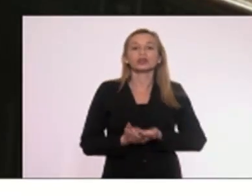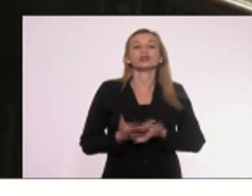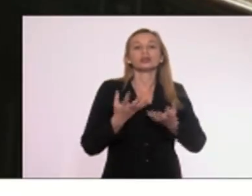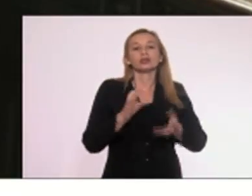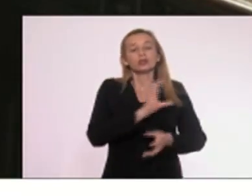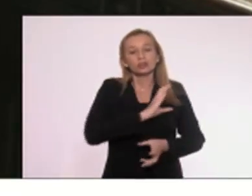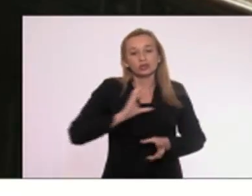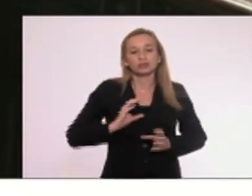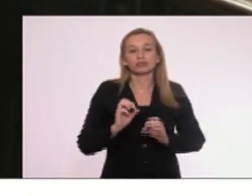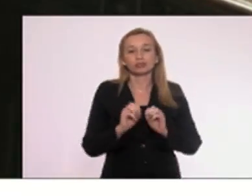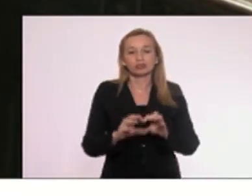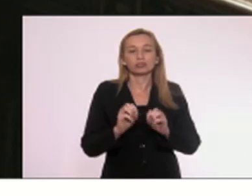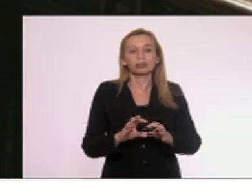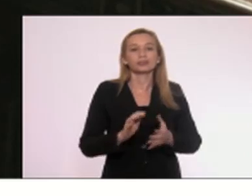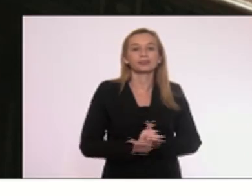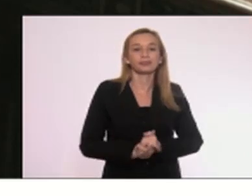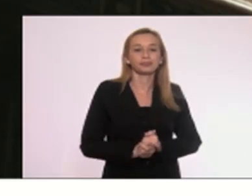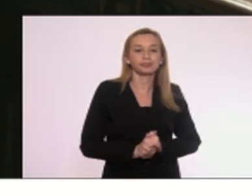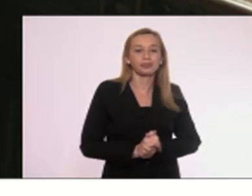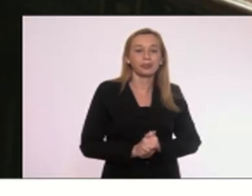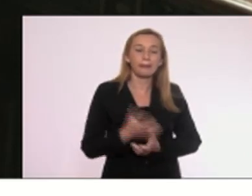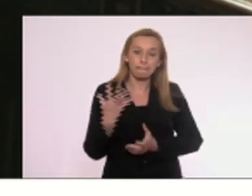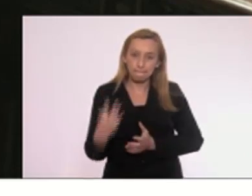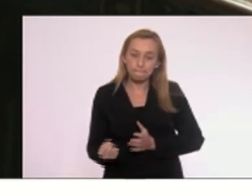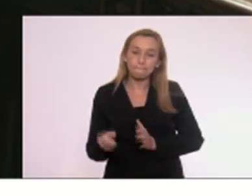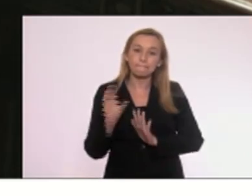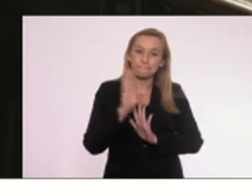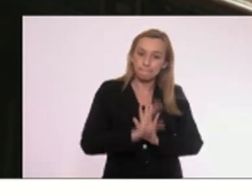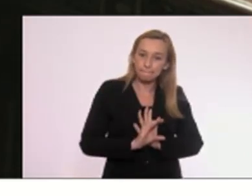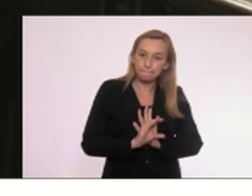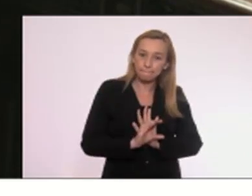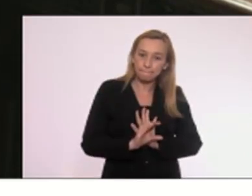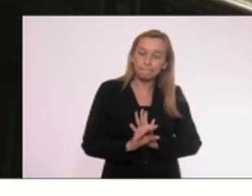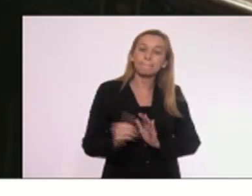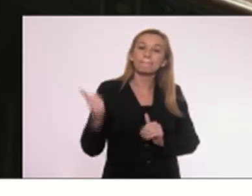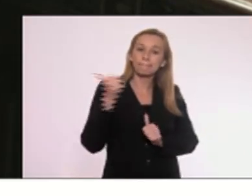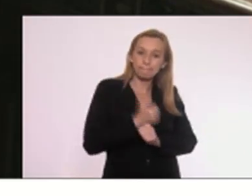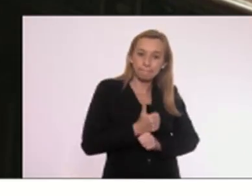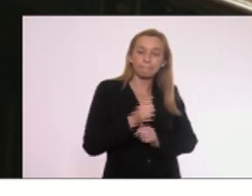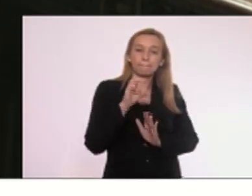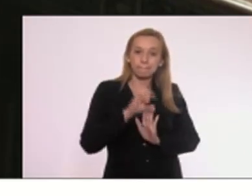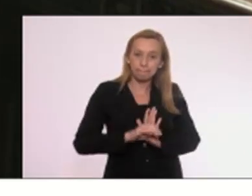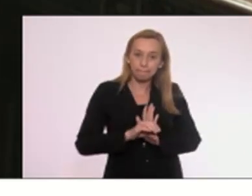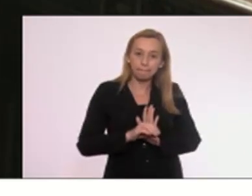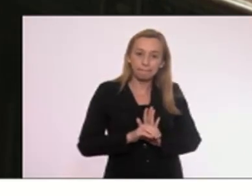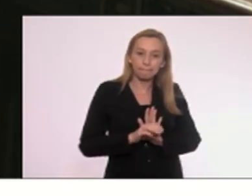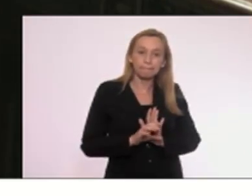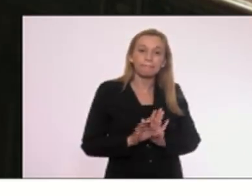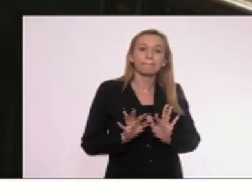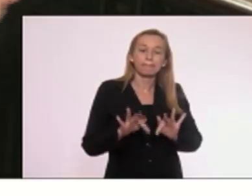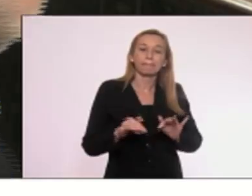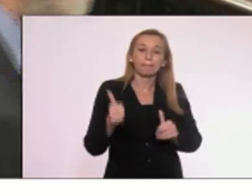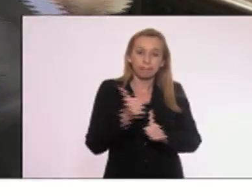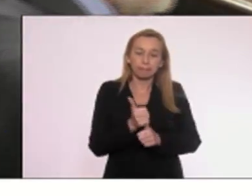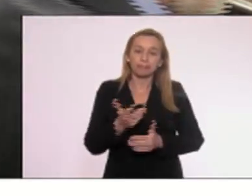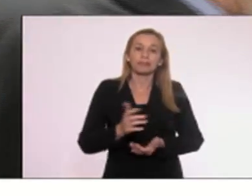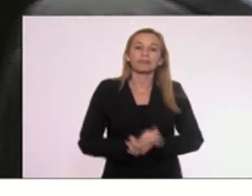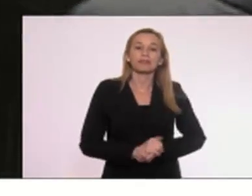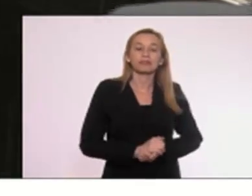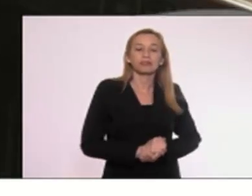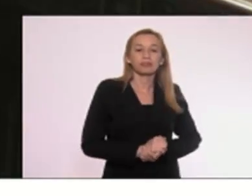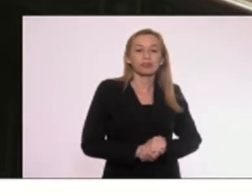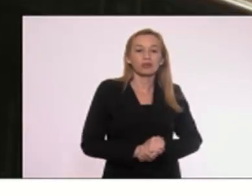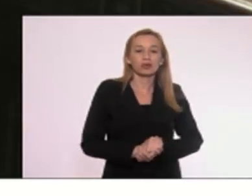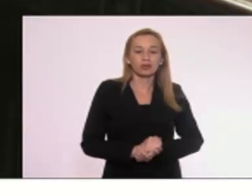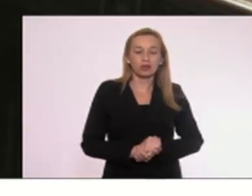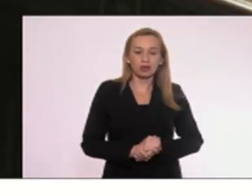Comissão de Educação, é favorável às emendas, com subemendas, concluindo por substitutivo,